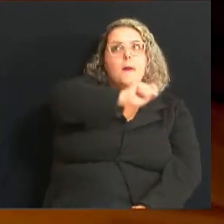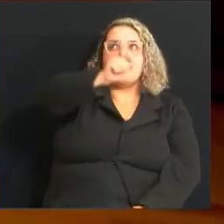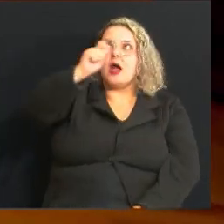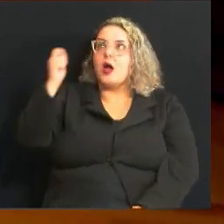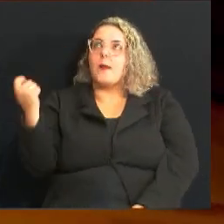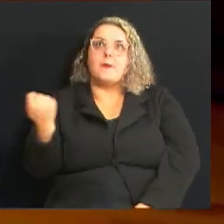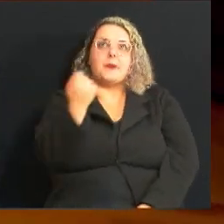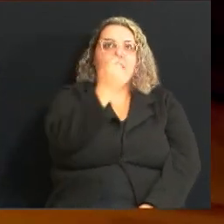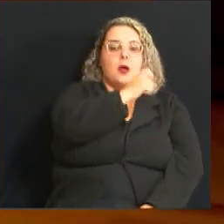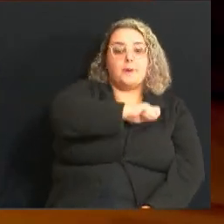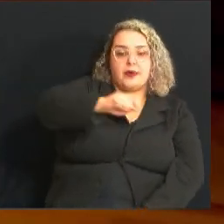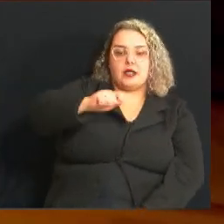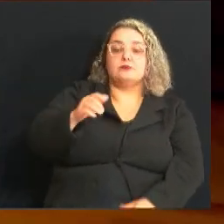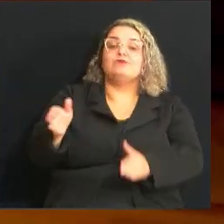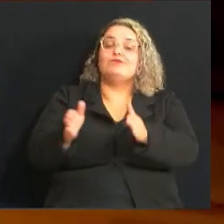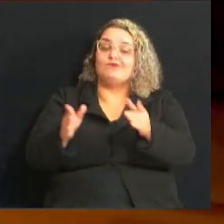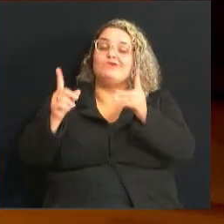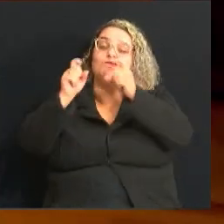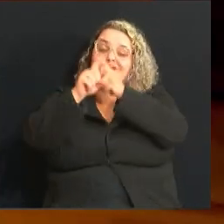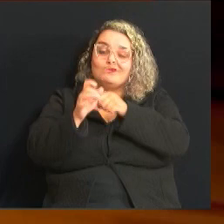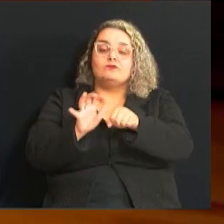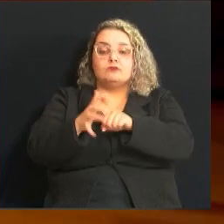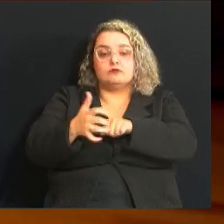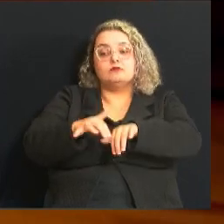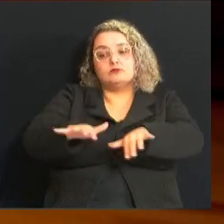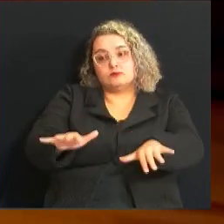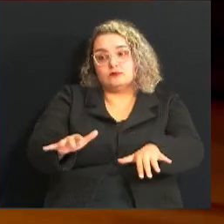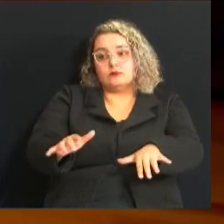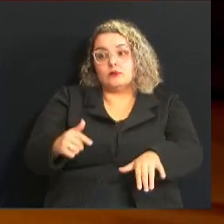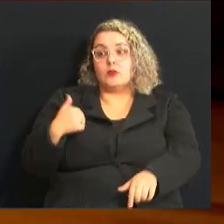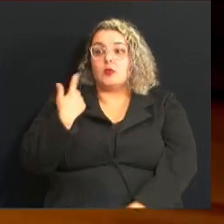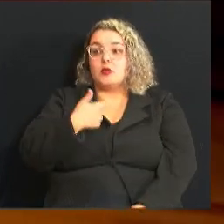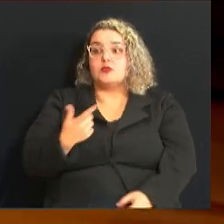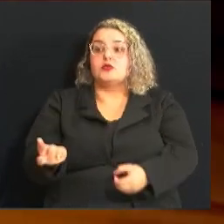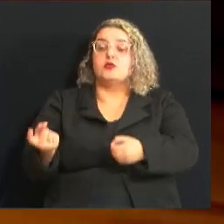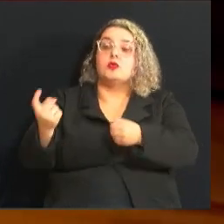uma fase muito difícil durante a pandemia, nós estamos retomando,